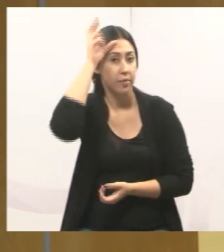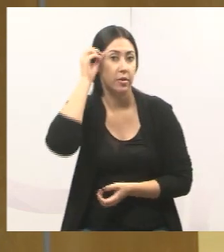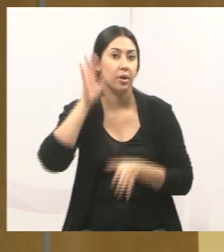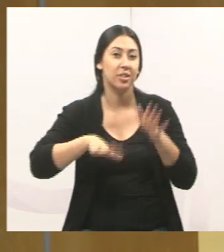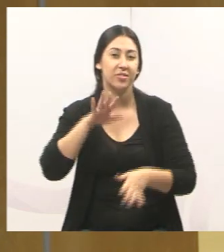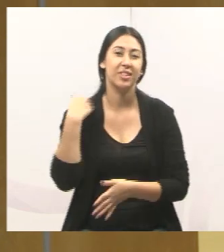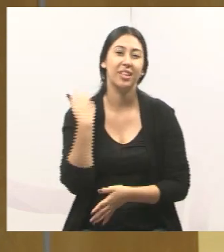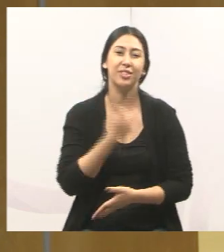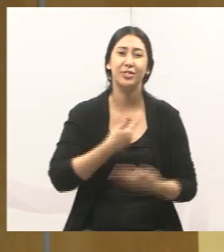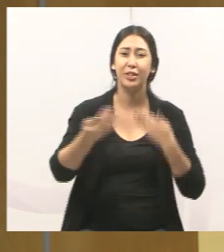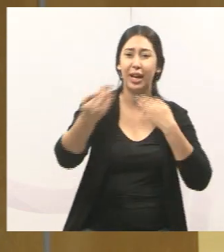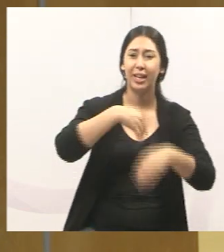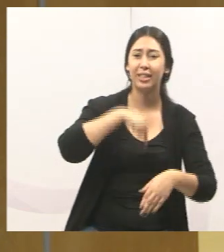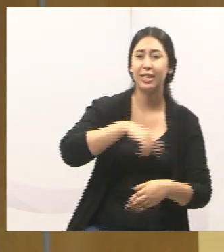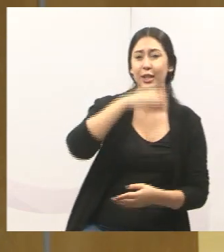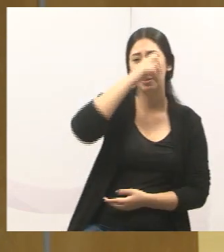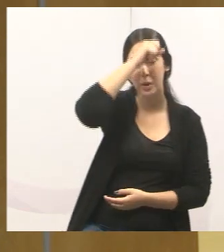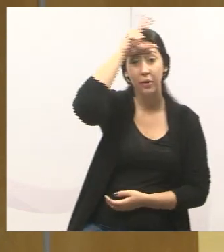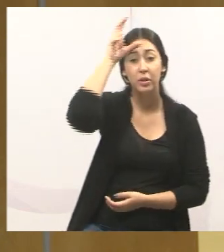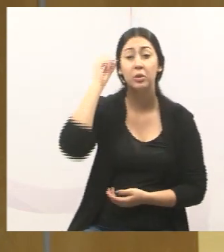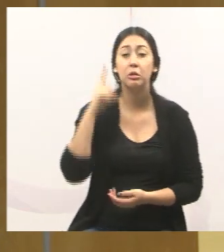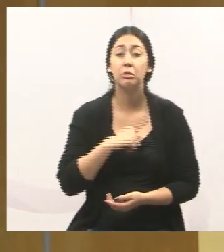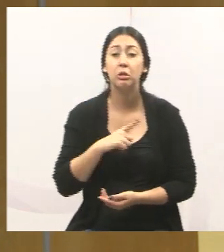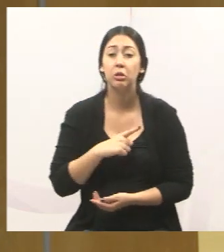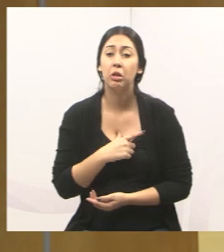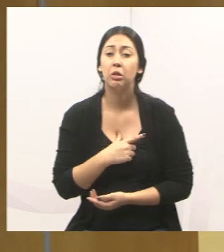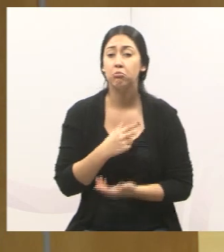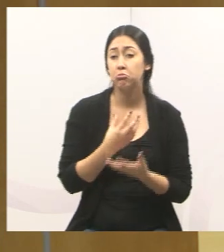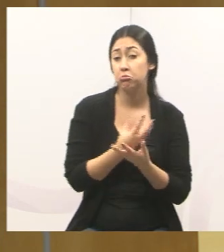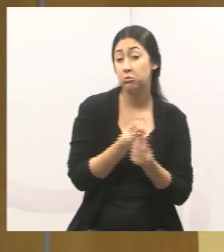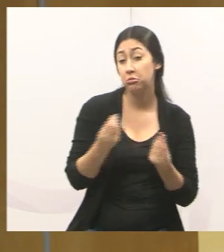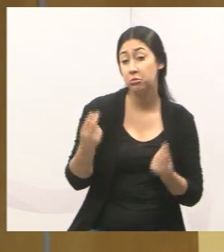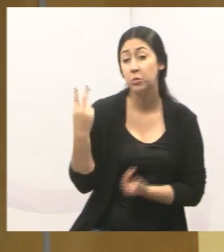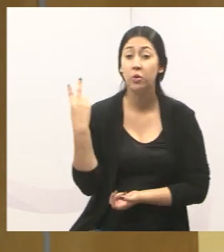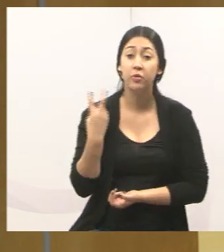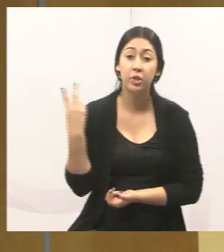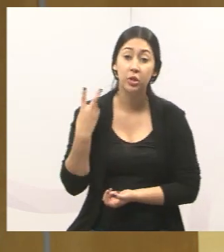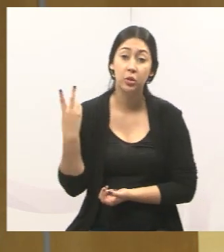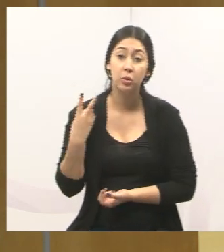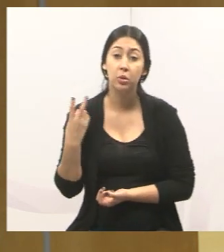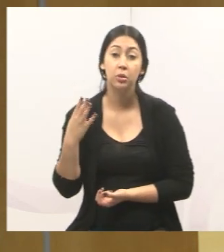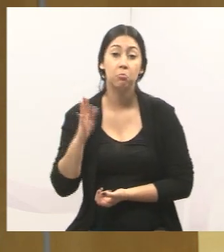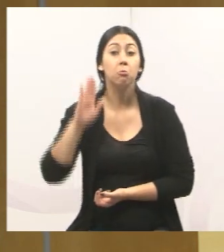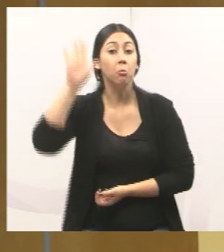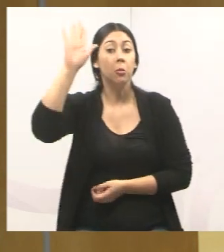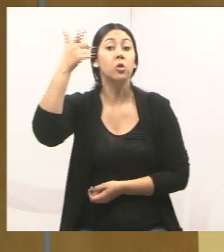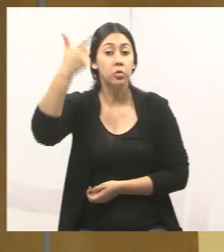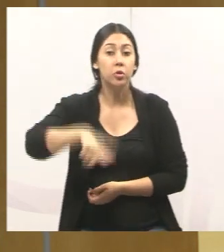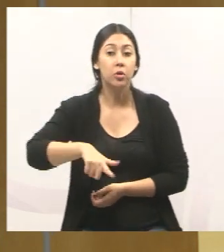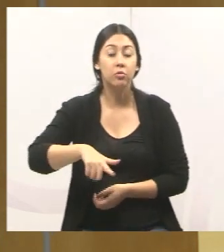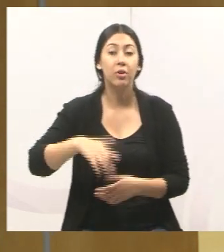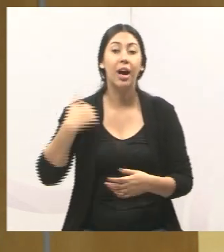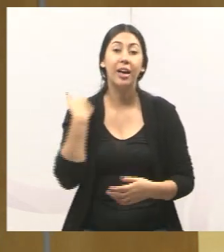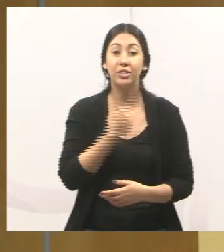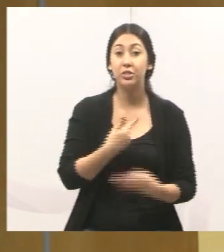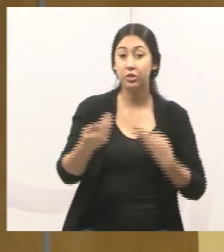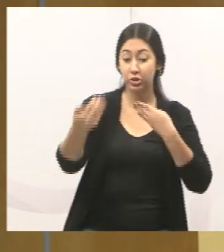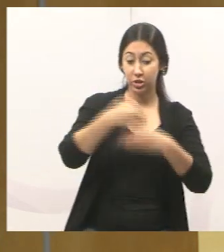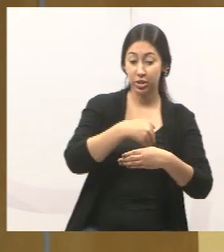prefeitura, e aí tem muitos vereadores aqui que são aí pré-candidatos aí, né? Pense nisso também. Você entra lá limpinho e quando